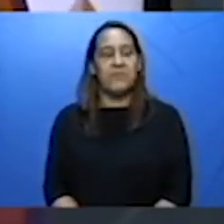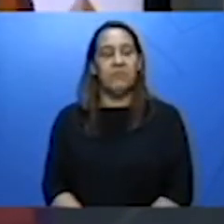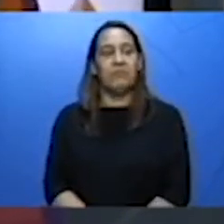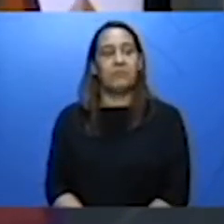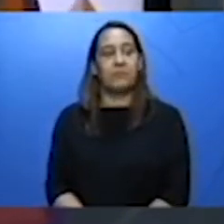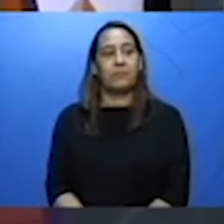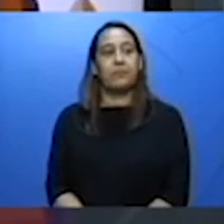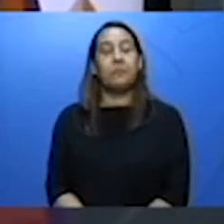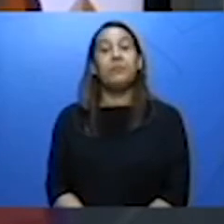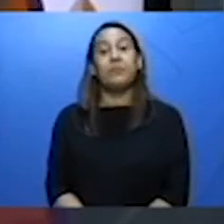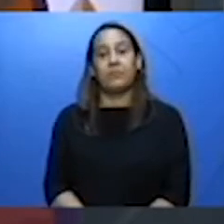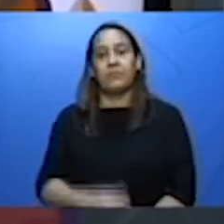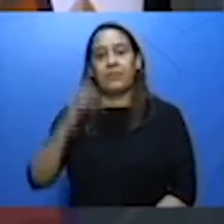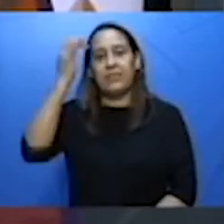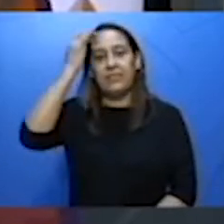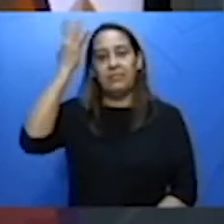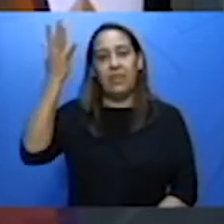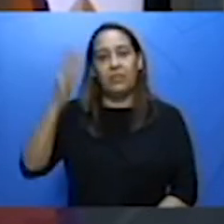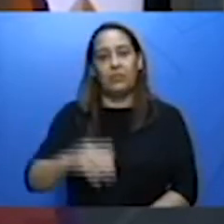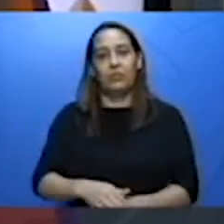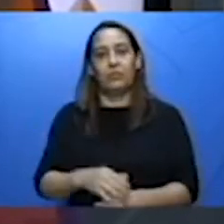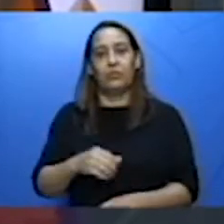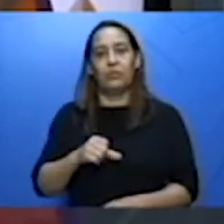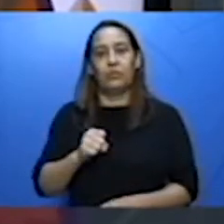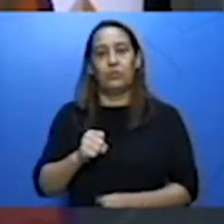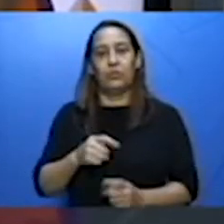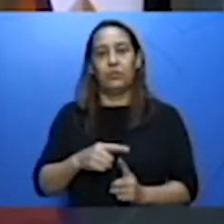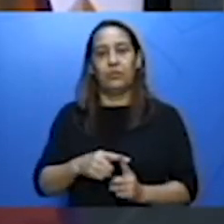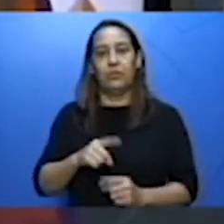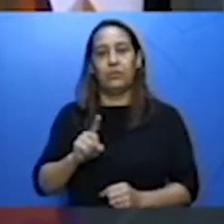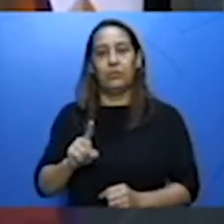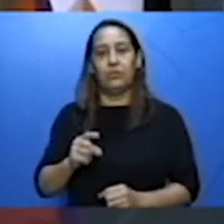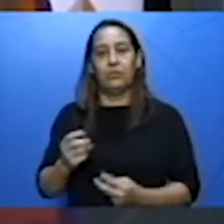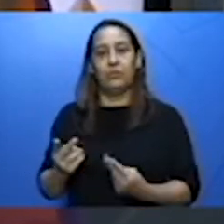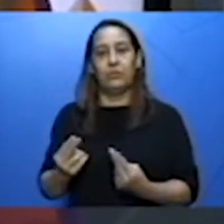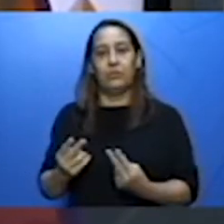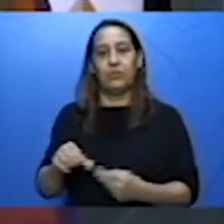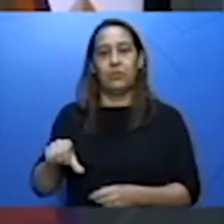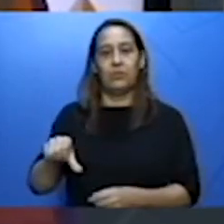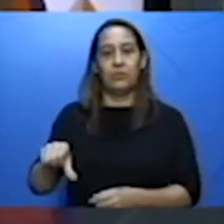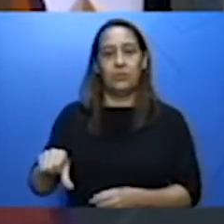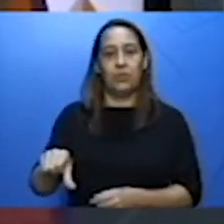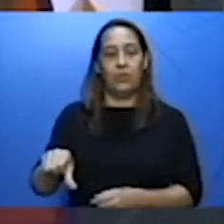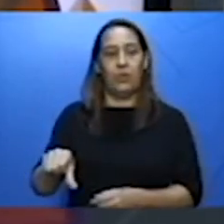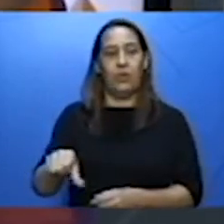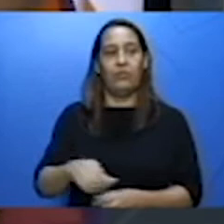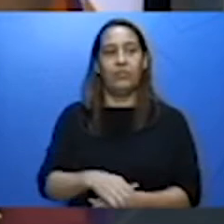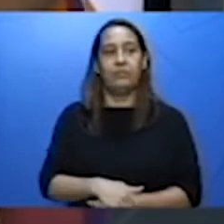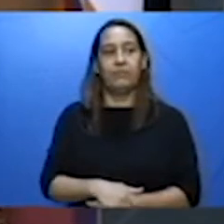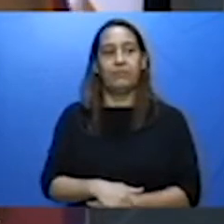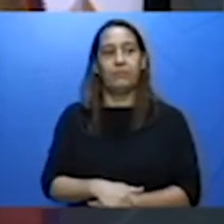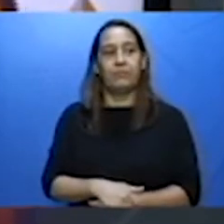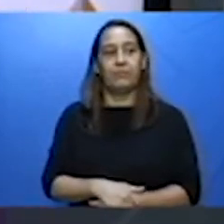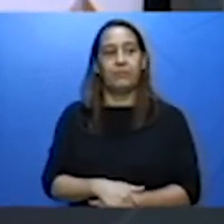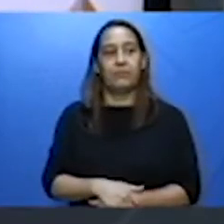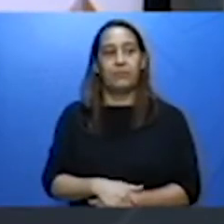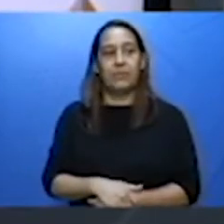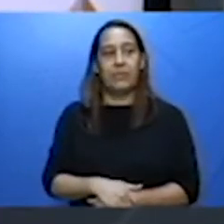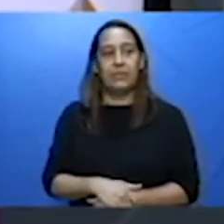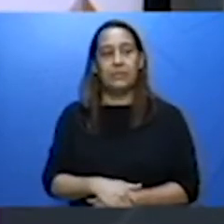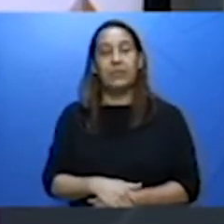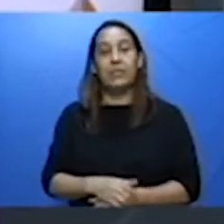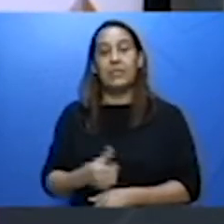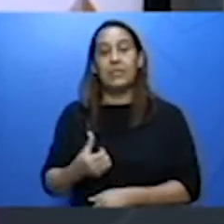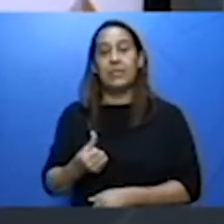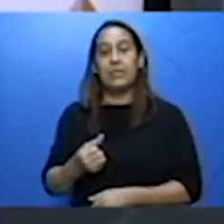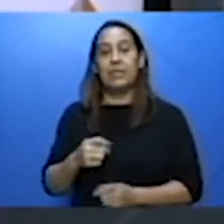Então, vamos lá, que é facinho eu fazer isso, ó. 8 mais 1, quanto que dá aqui? 9.